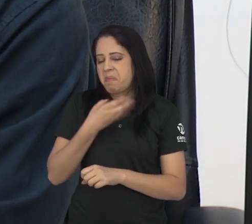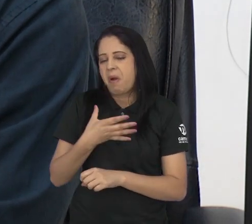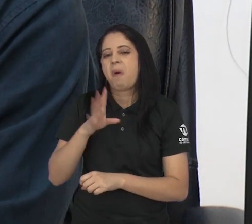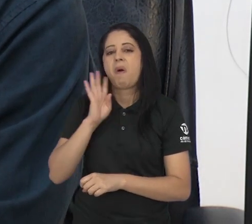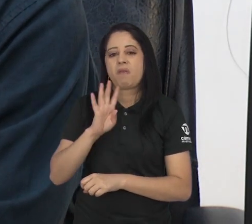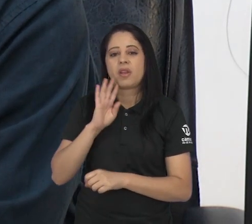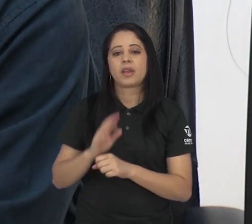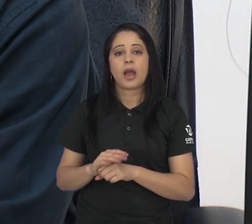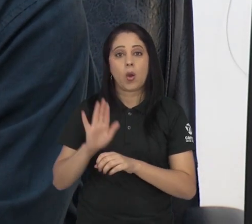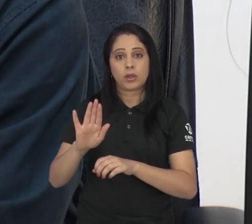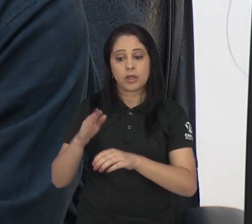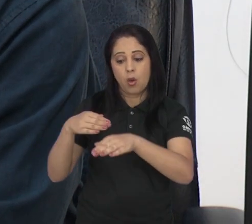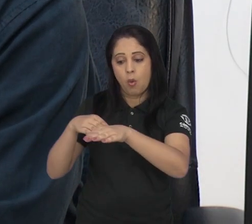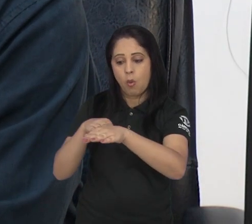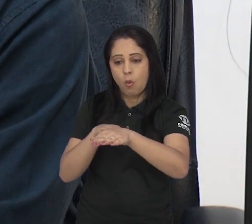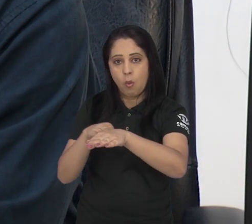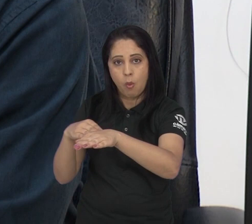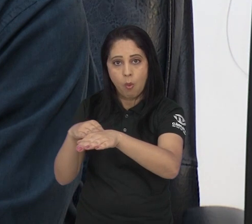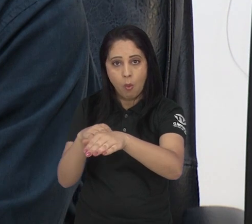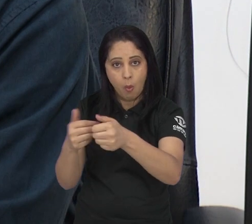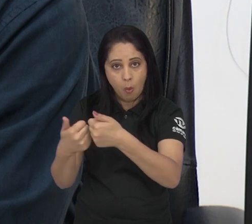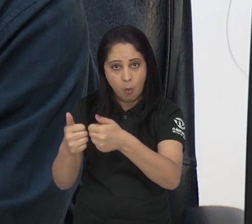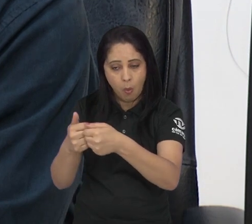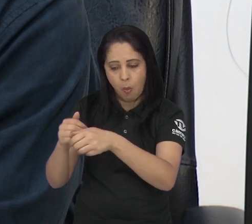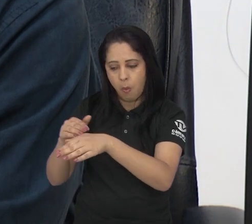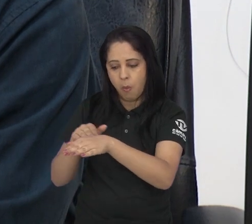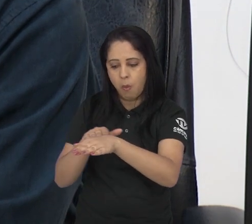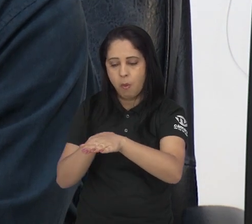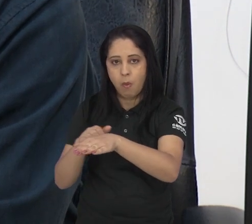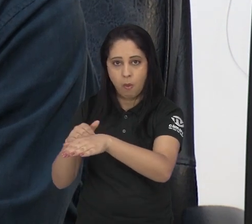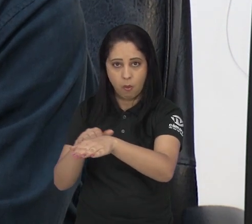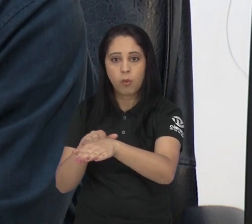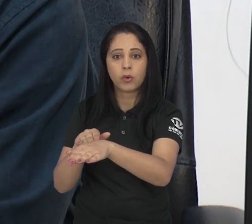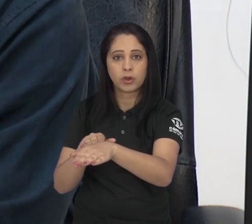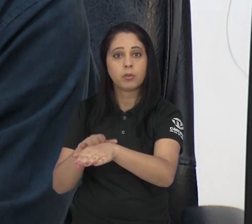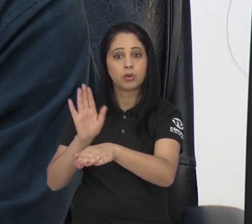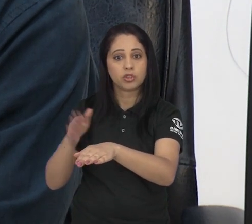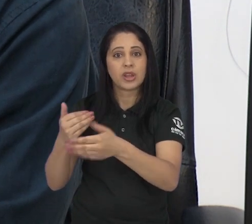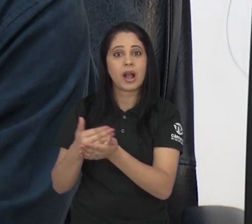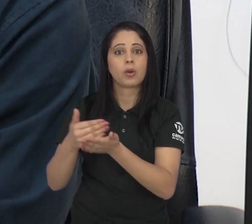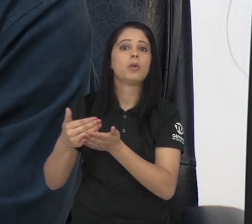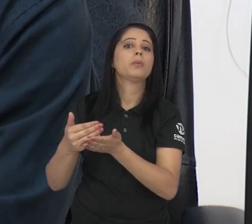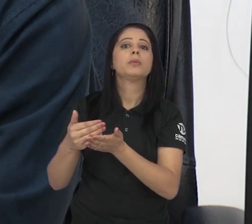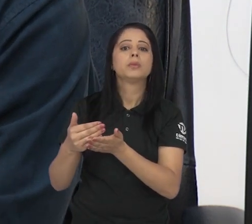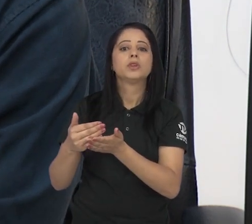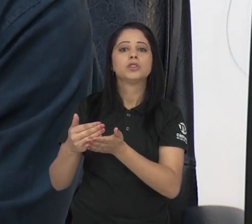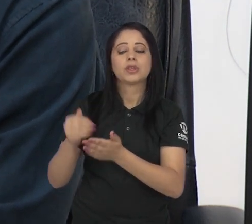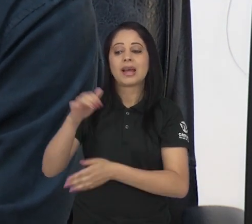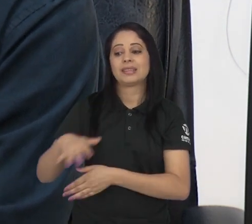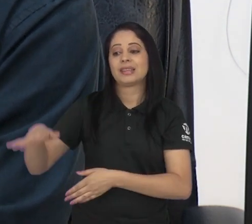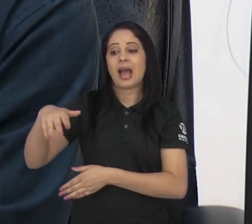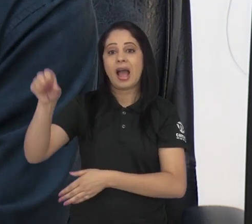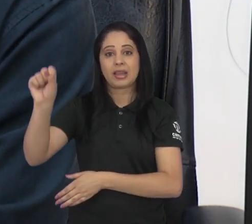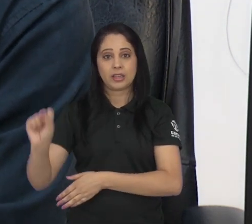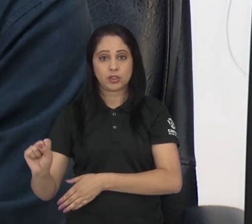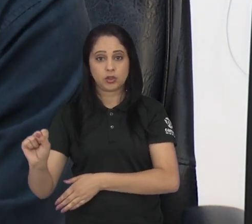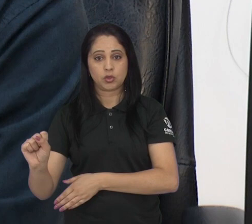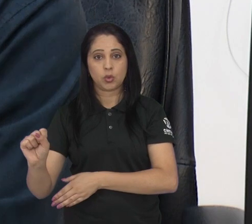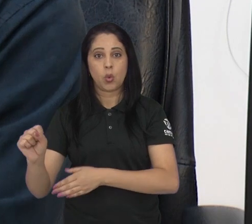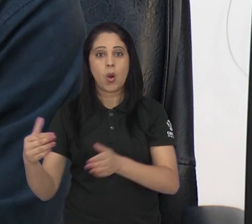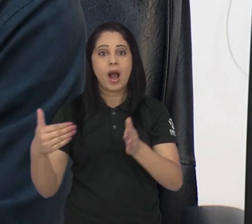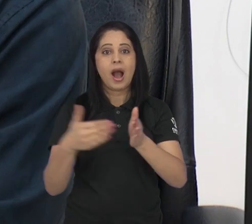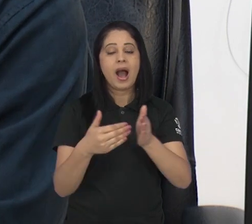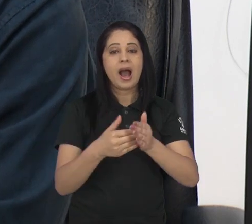ele já está já está operando essa primeira etapa que começou da Avenida do Imperador na região sul